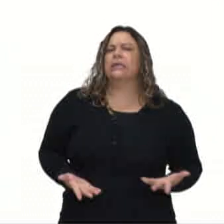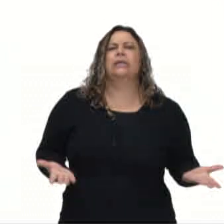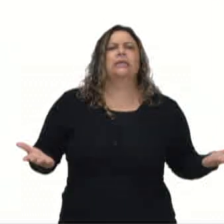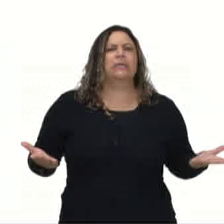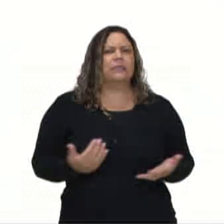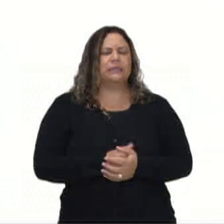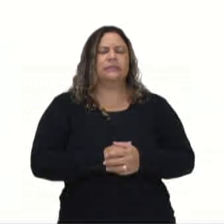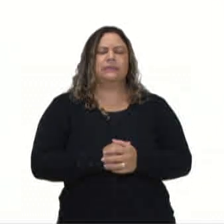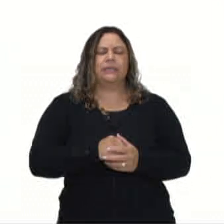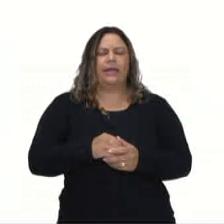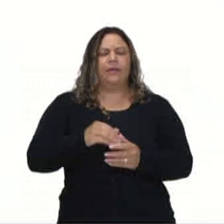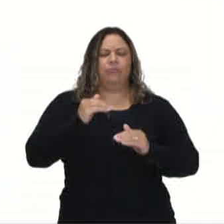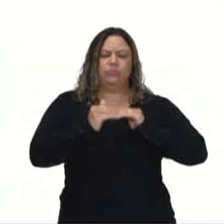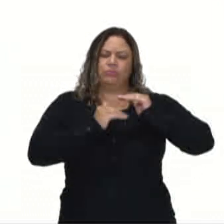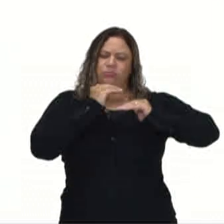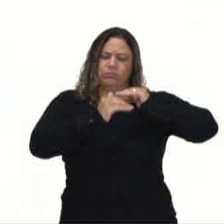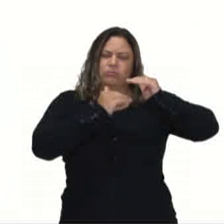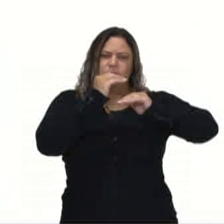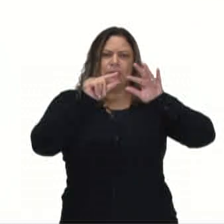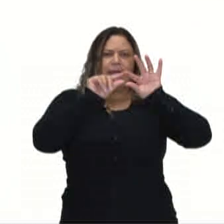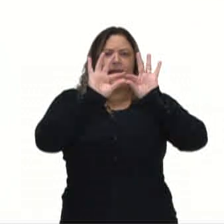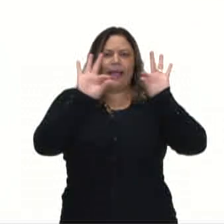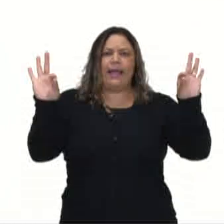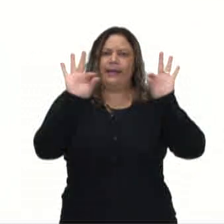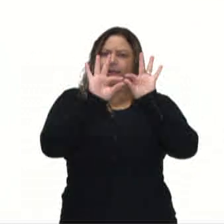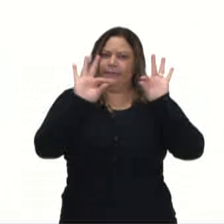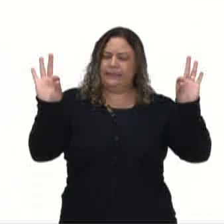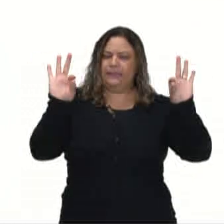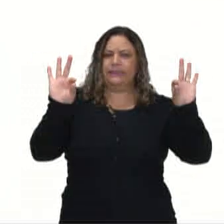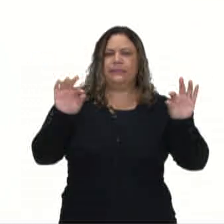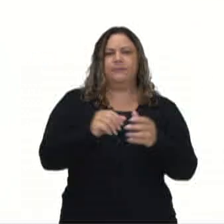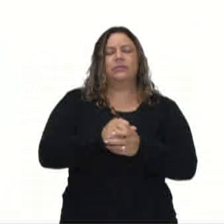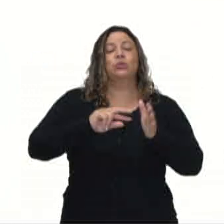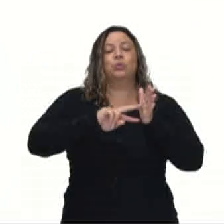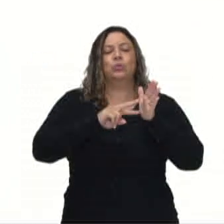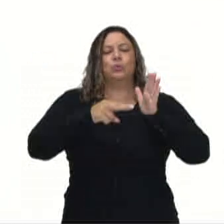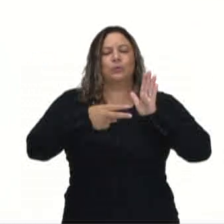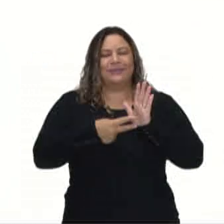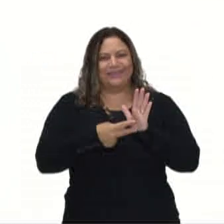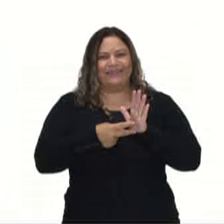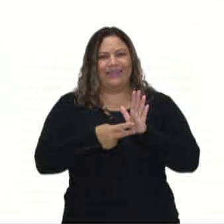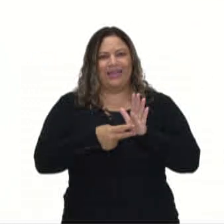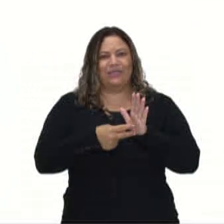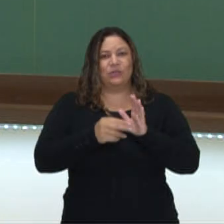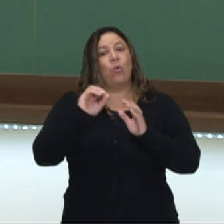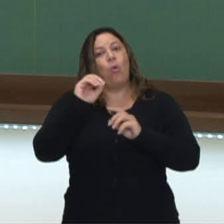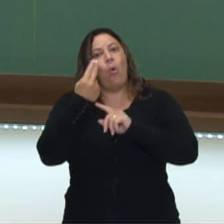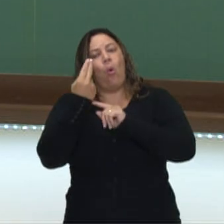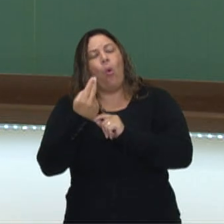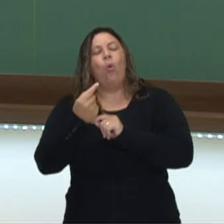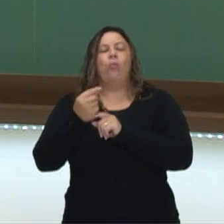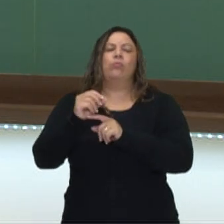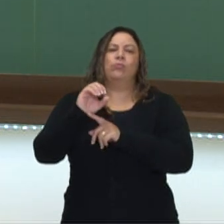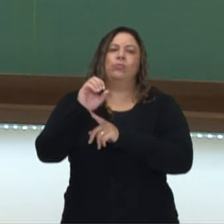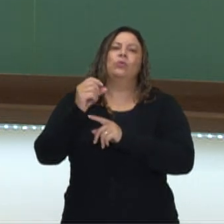da construção das sentenças ou a semântica, o significado ou ainda a sonoridade, a